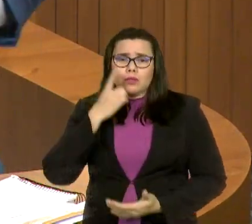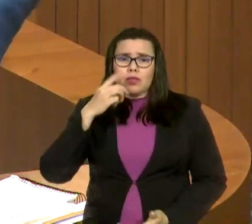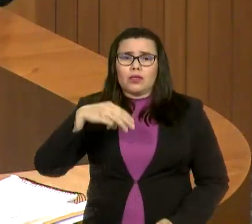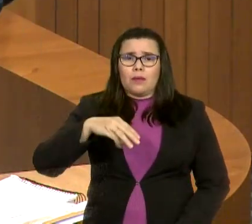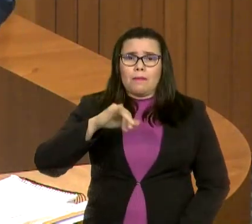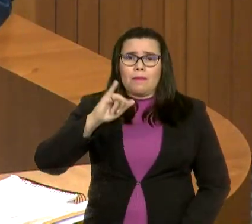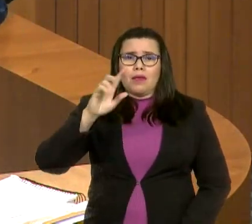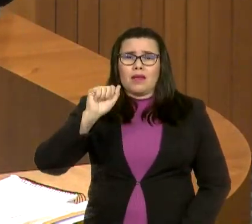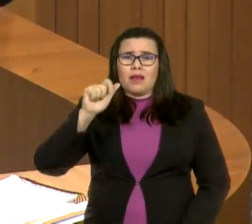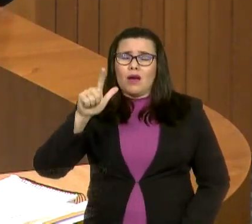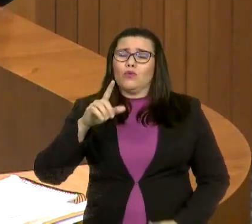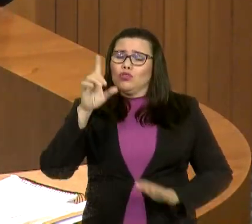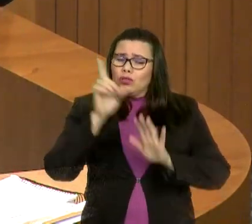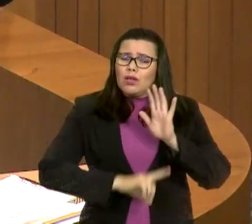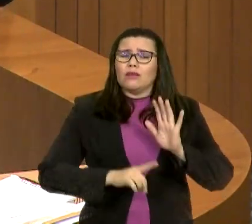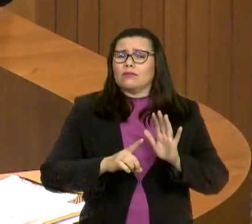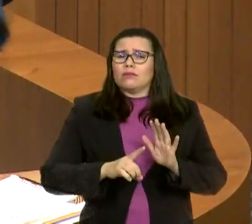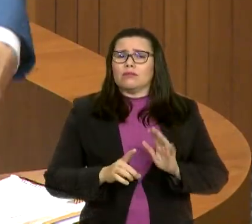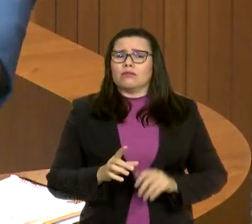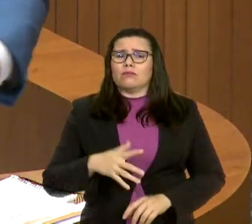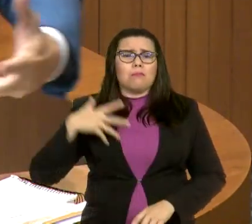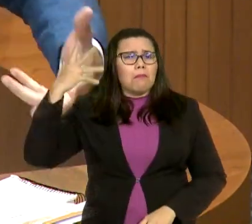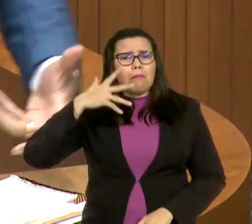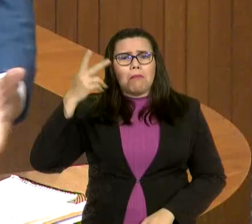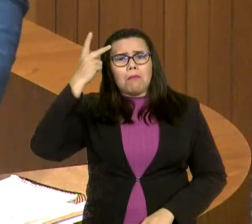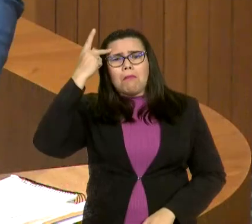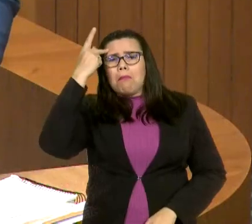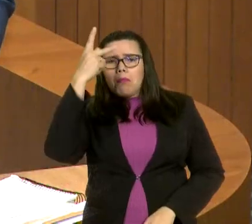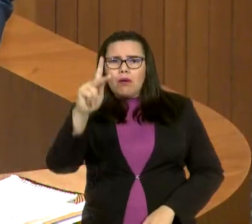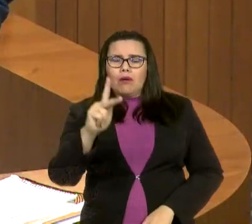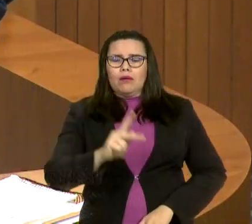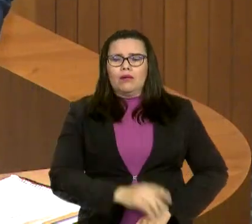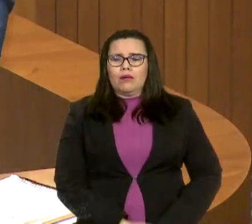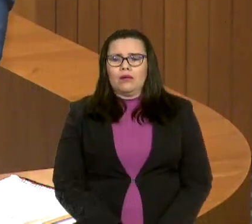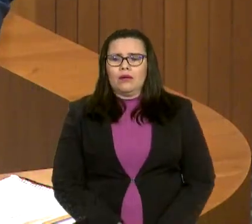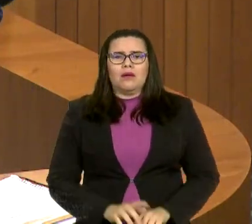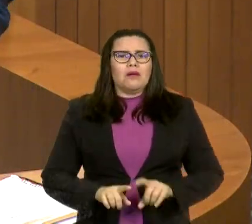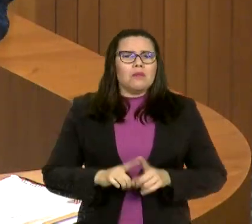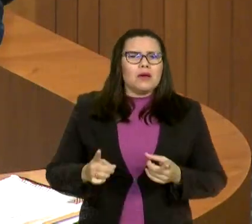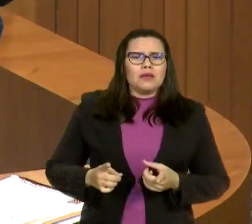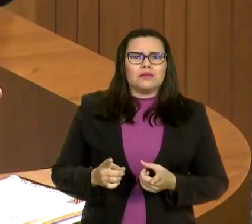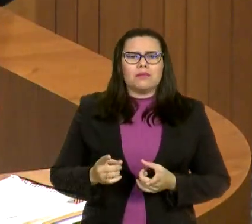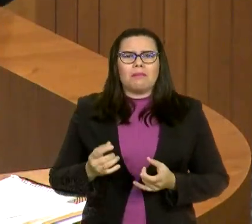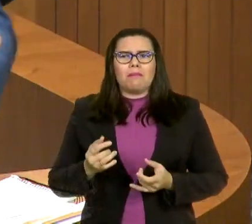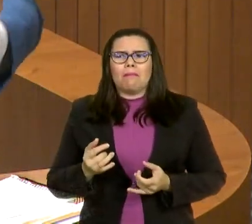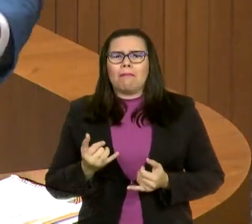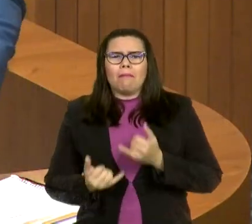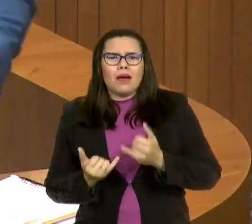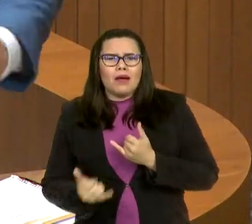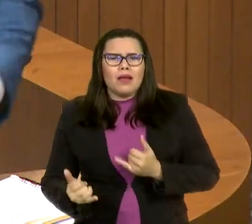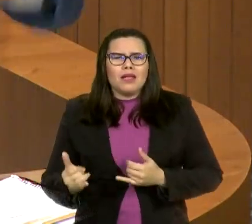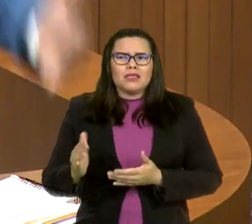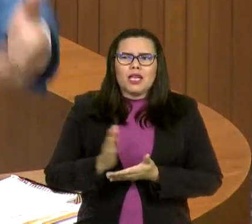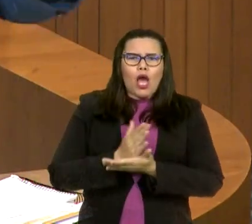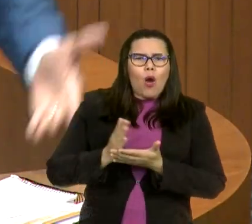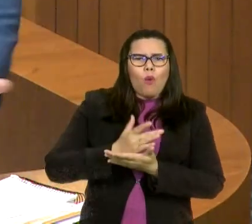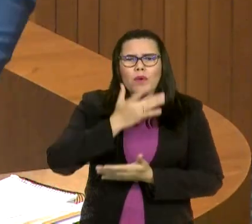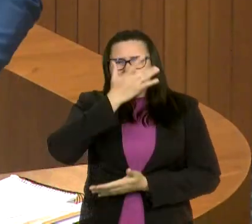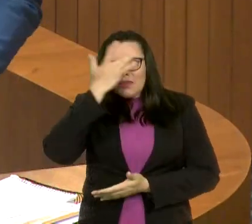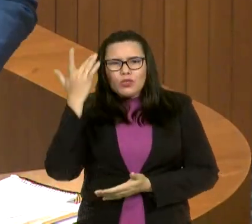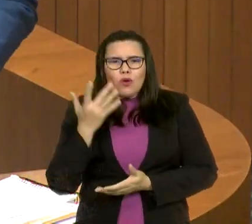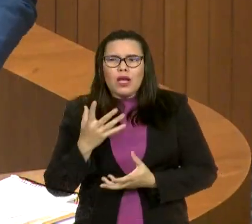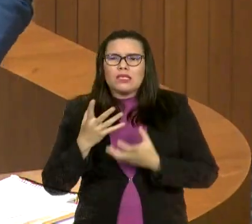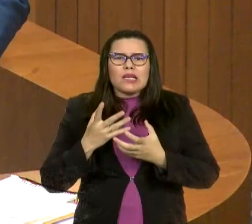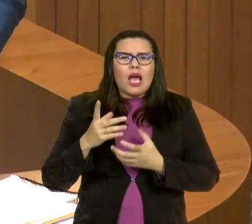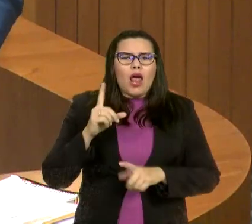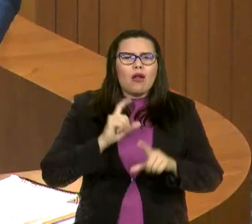o tempo todo a gente tem percebido aqui que tem agora uma profusão de vozes querendo dizer o que se pode ou não falar